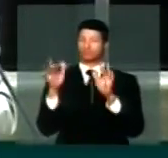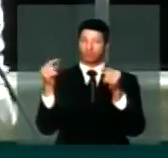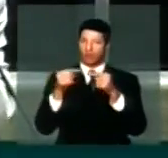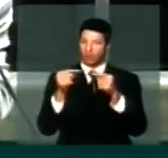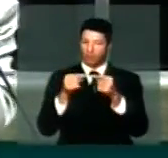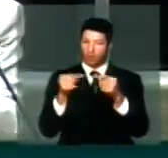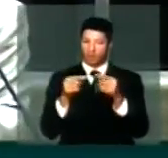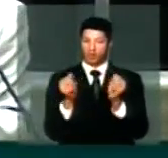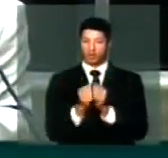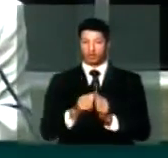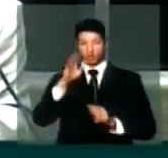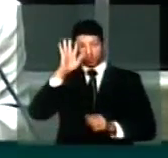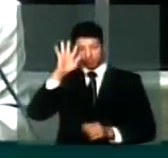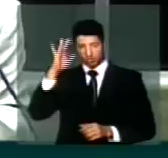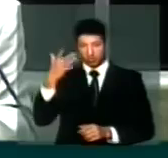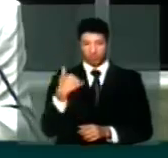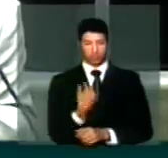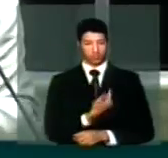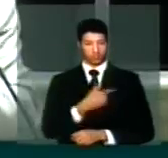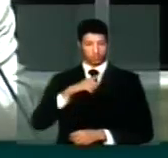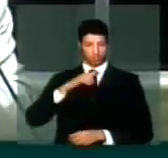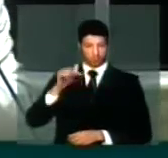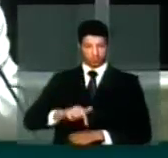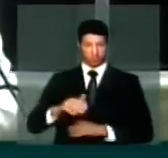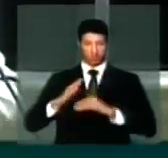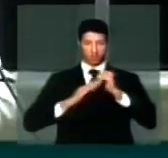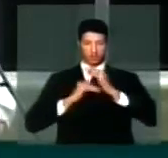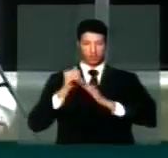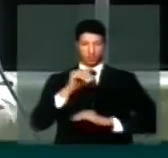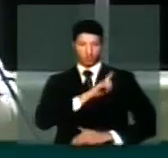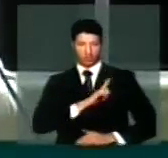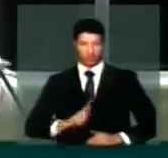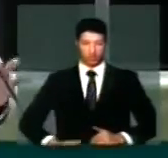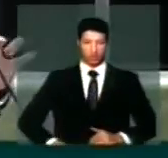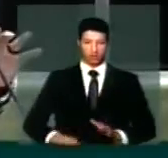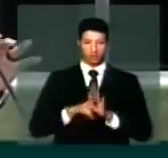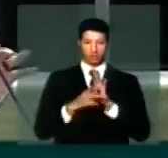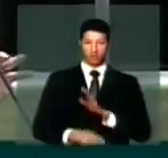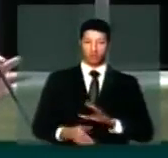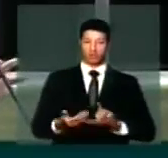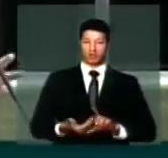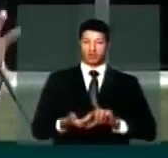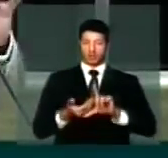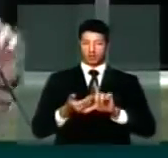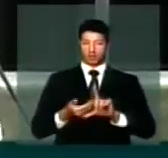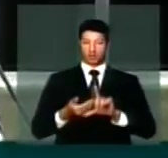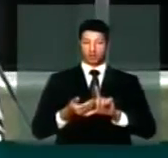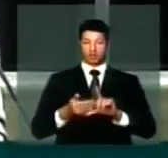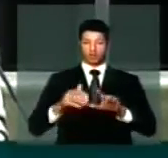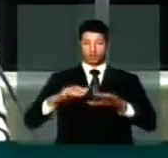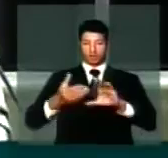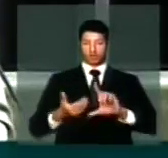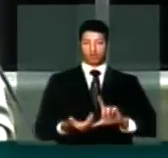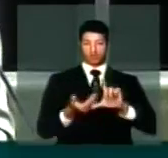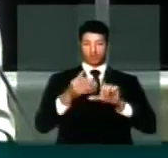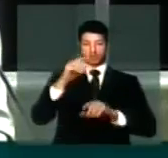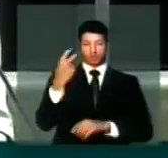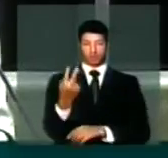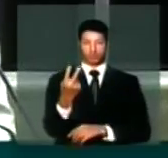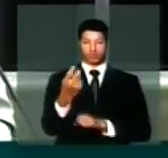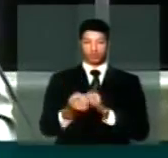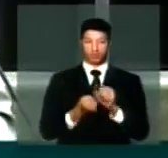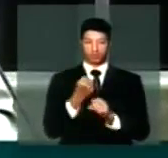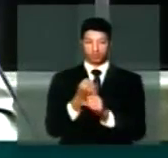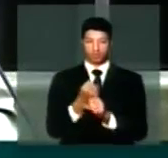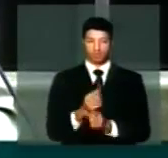condiz com a decisão que estamos tomando aqui sobre a governança da Câmara dos Deputados pelos próximos 2